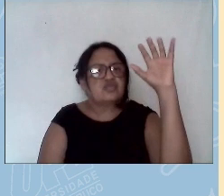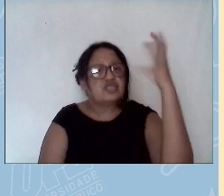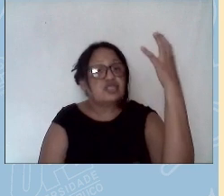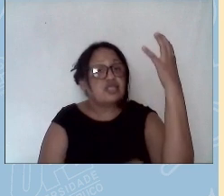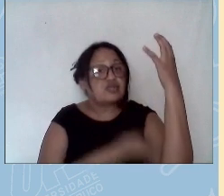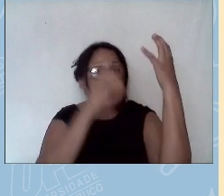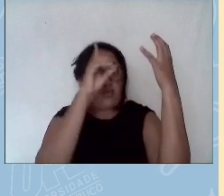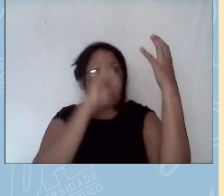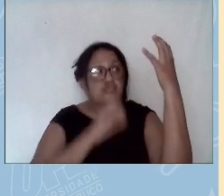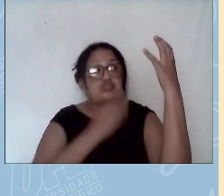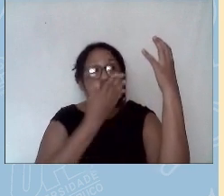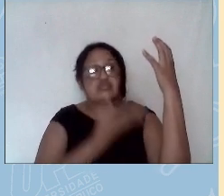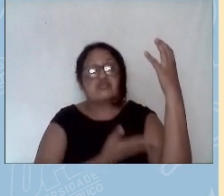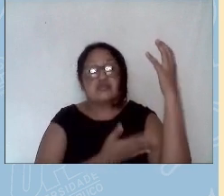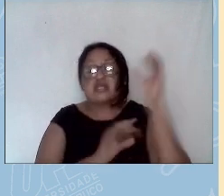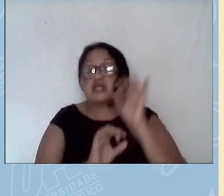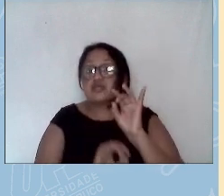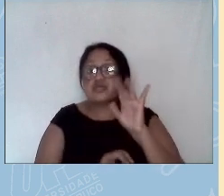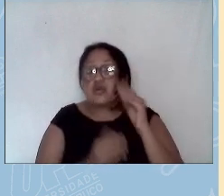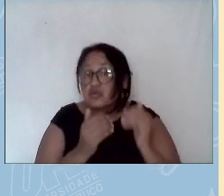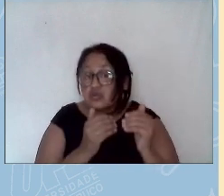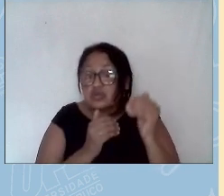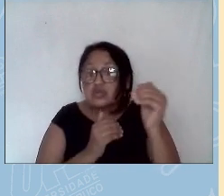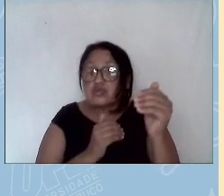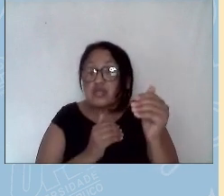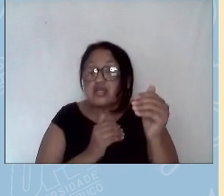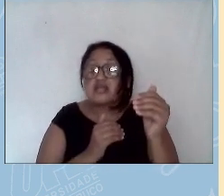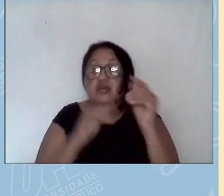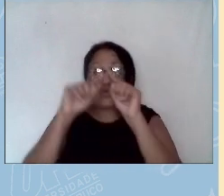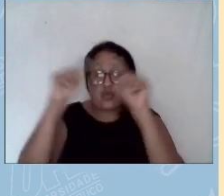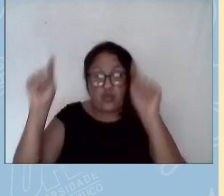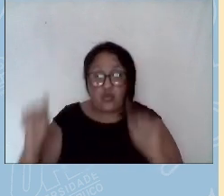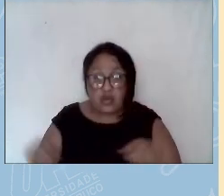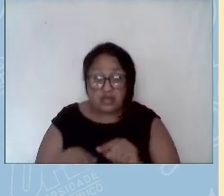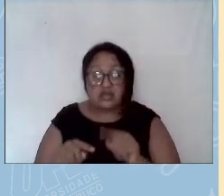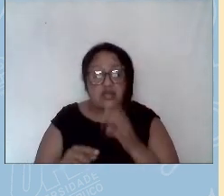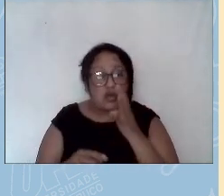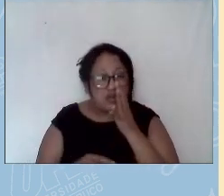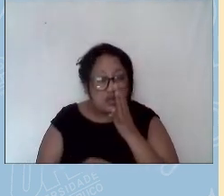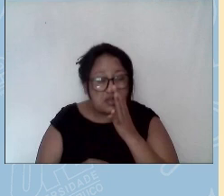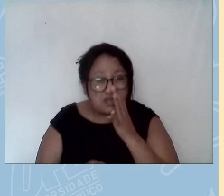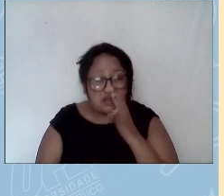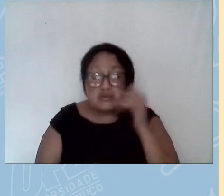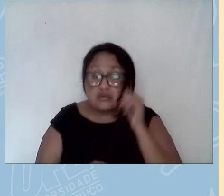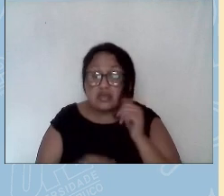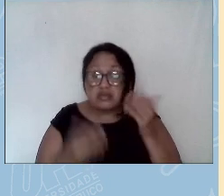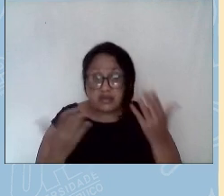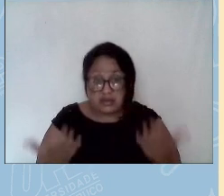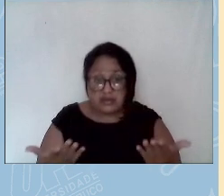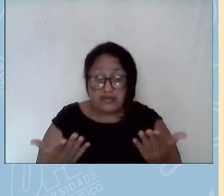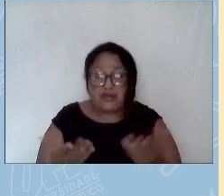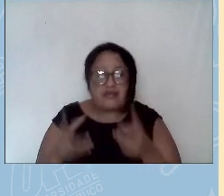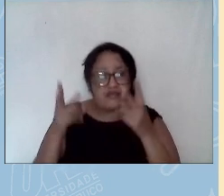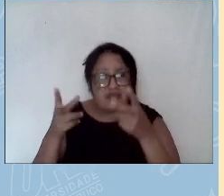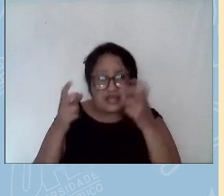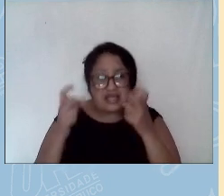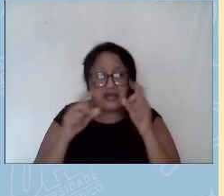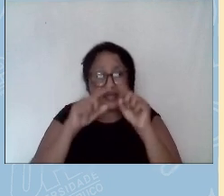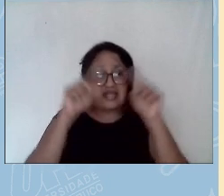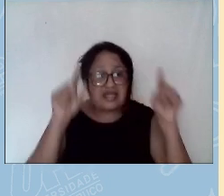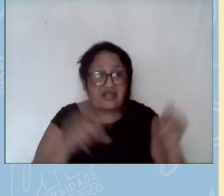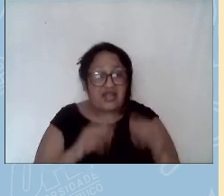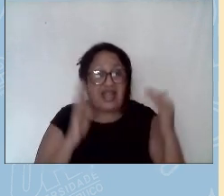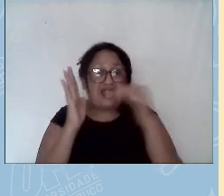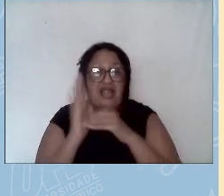centímetros então era só continuar o quadro da observação de Maria Eduarda a gente nota que ela preencheu até o dia